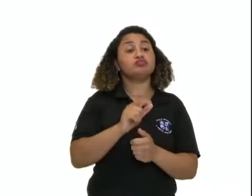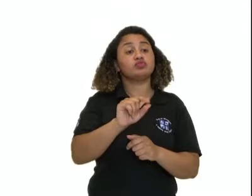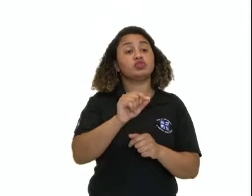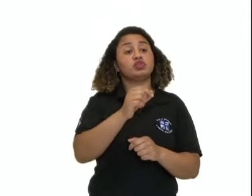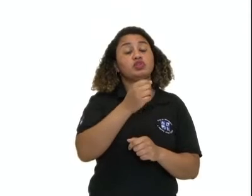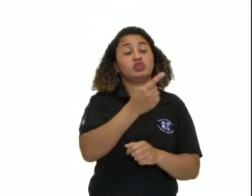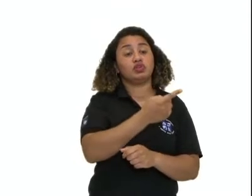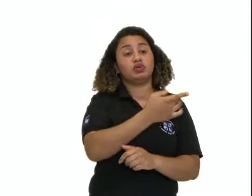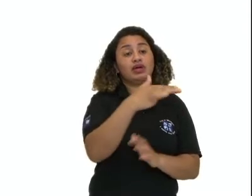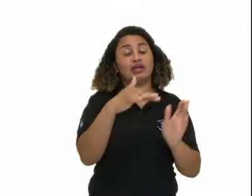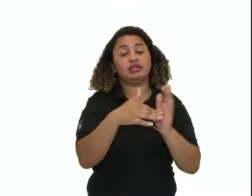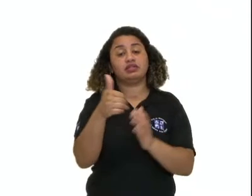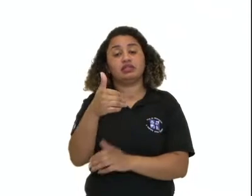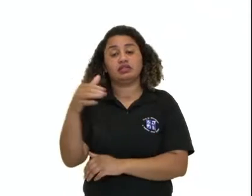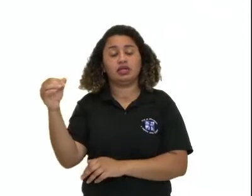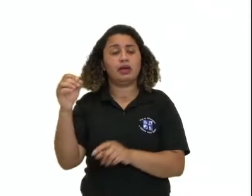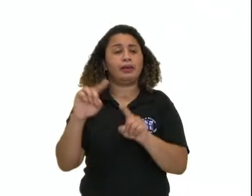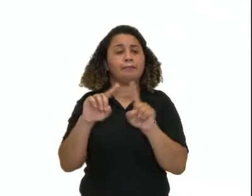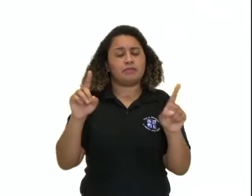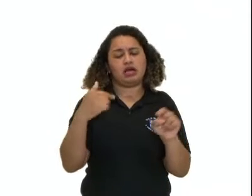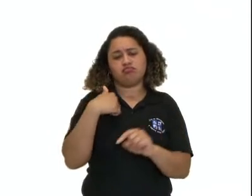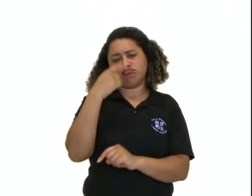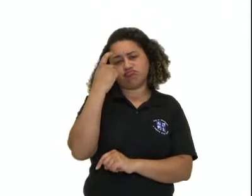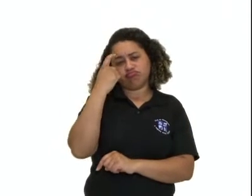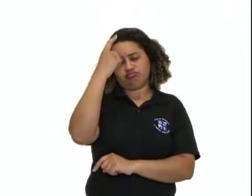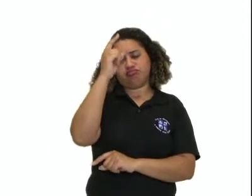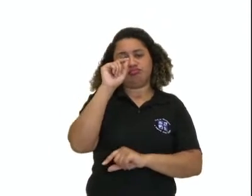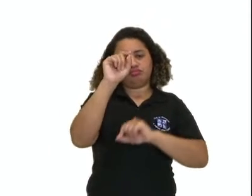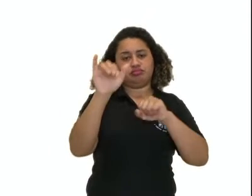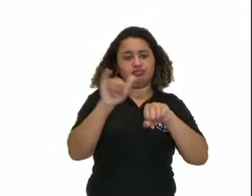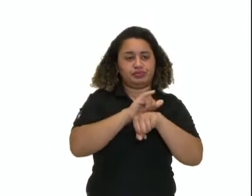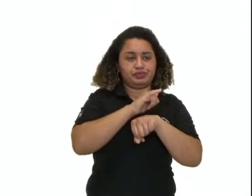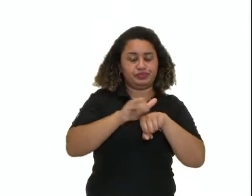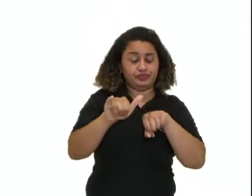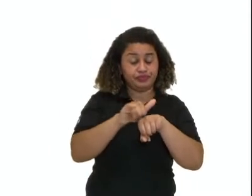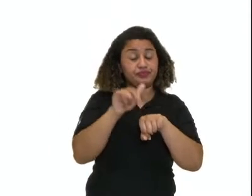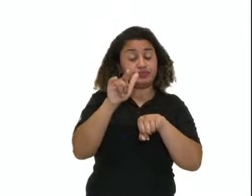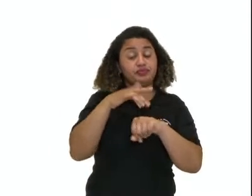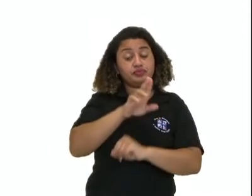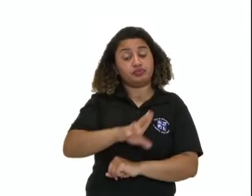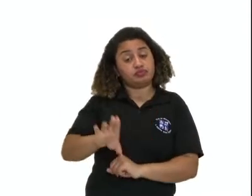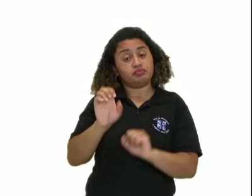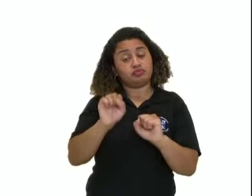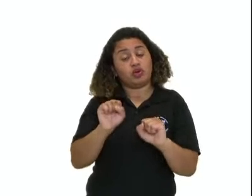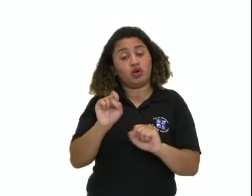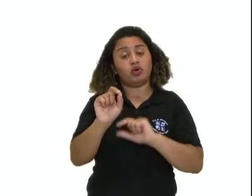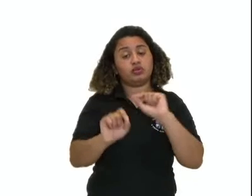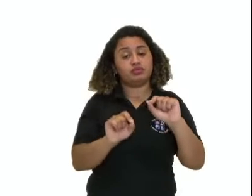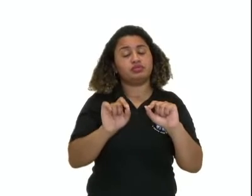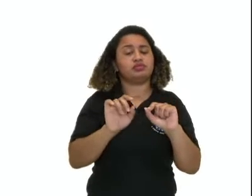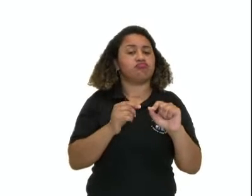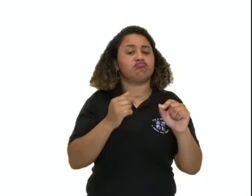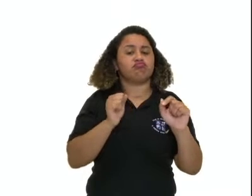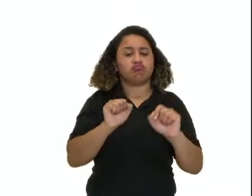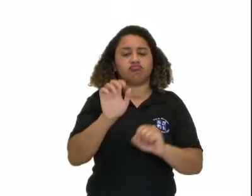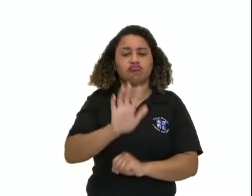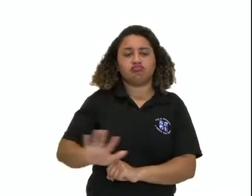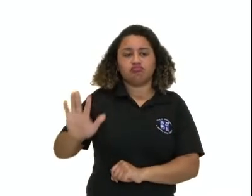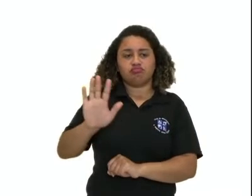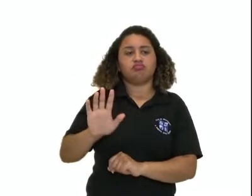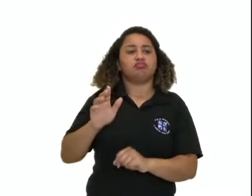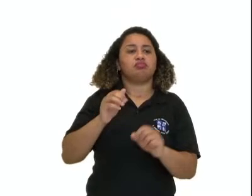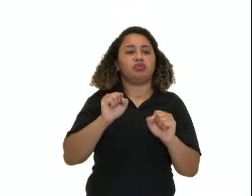até 100. Mas essa ideia dele, né, essa fórmula, essa técnica que ele usou, pode ser generalizada e serve